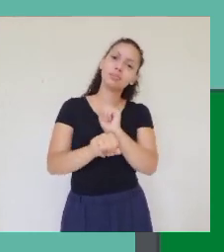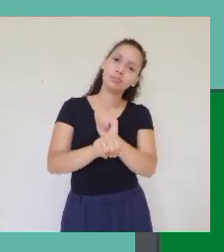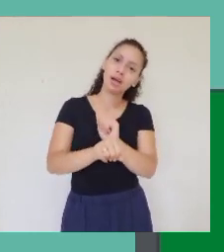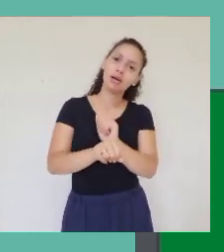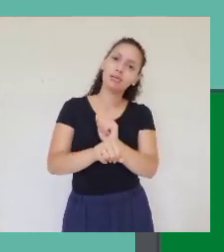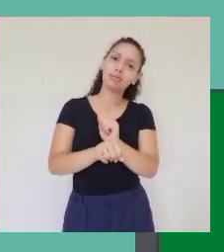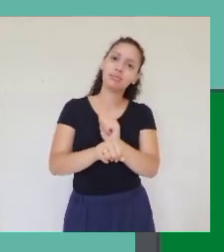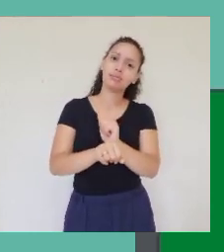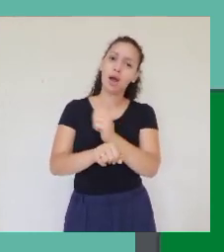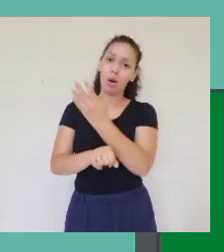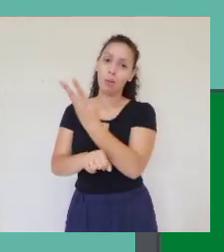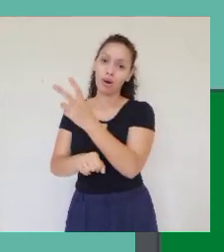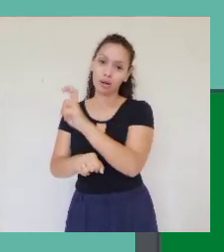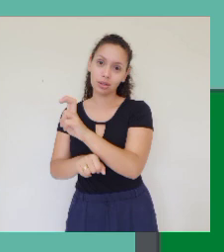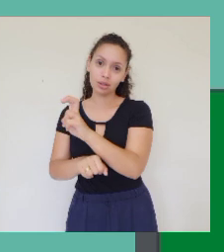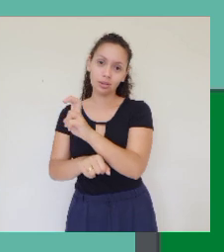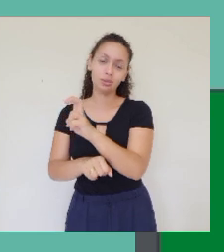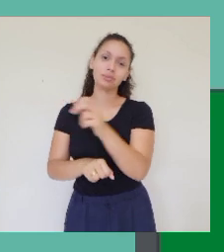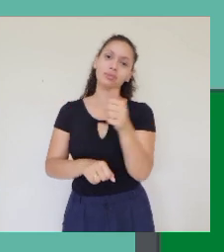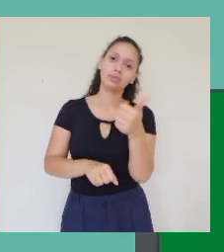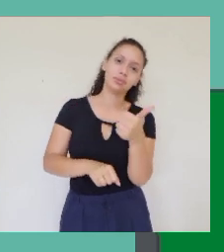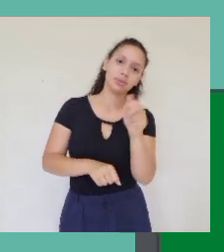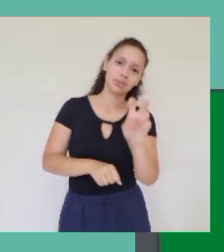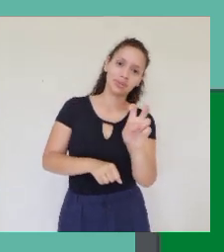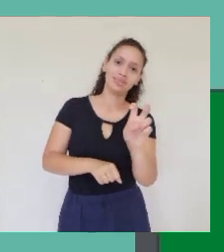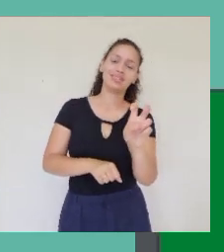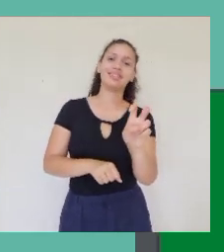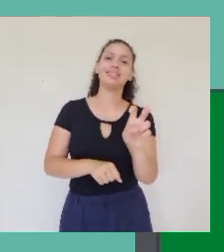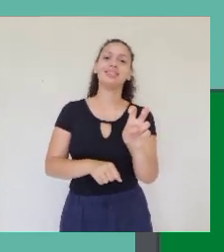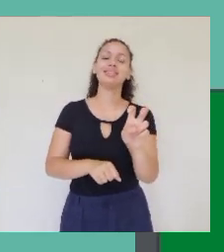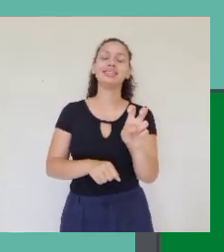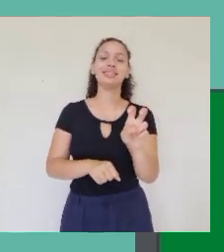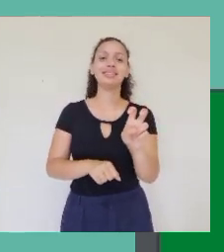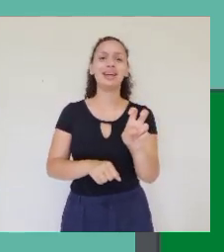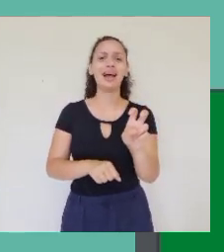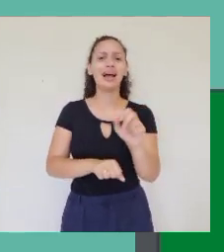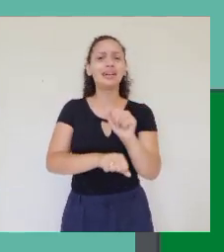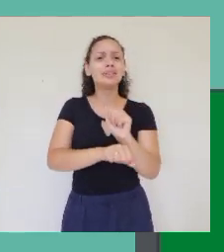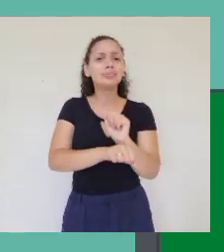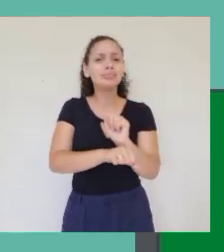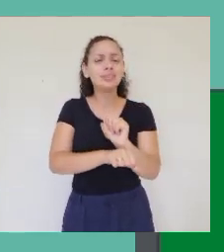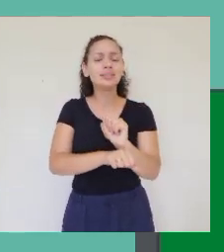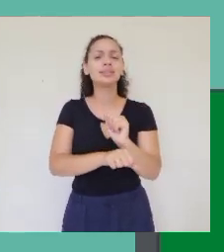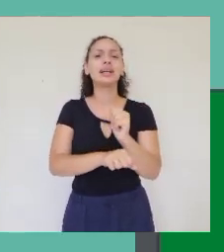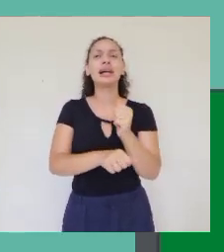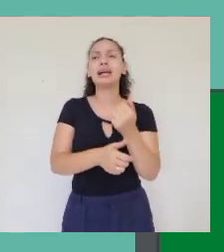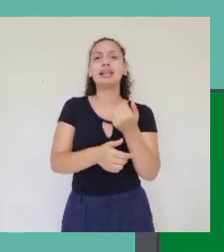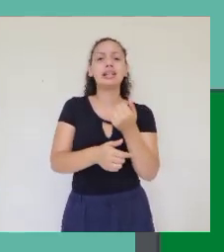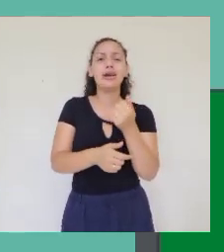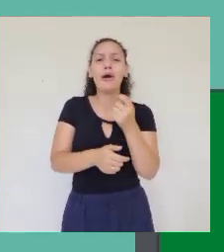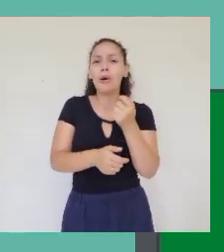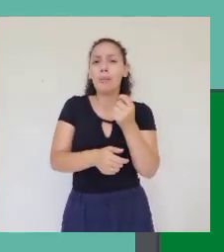15. Nesse descanso, você tira 3, 4 minutos para fazer alguns alongamentos que vão prevenir